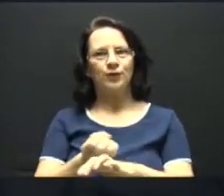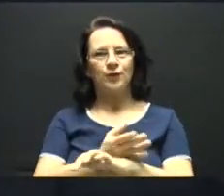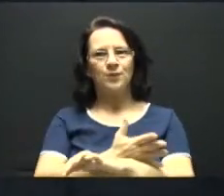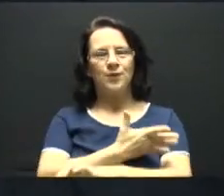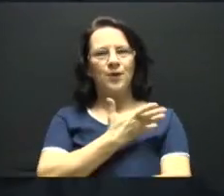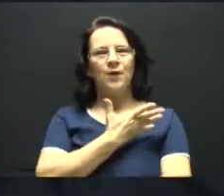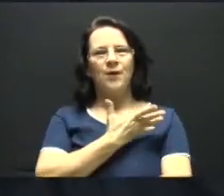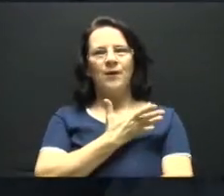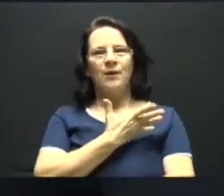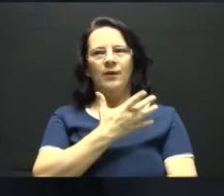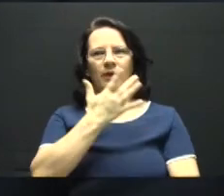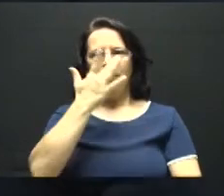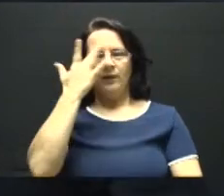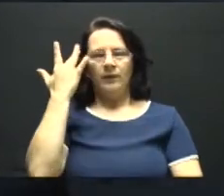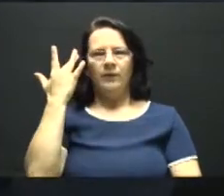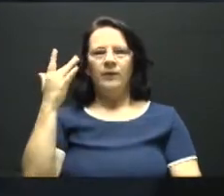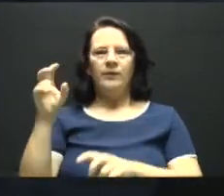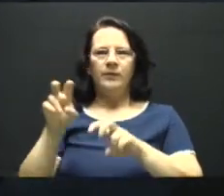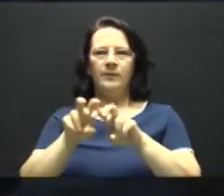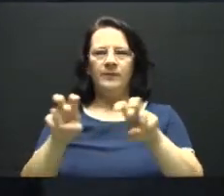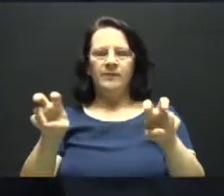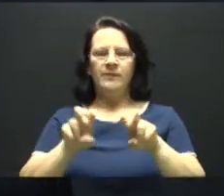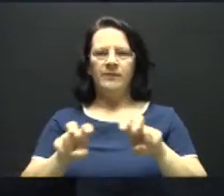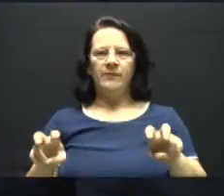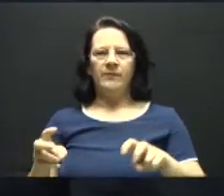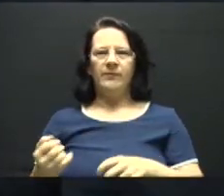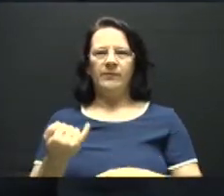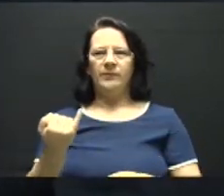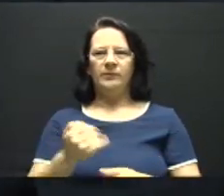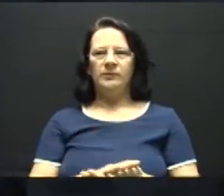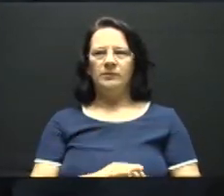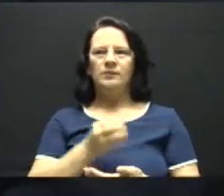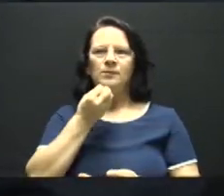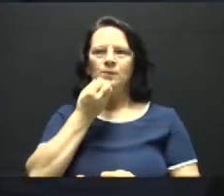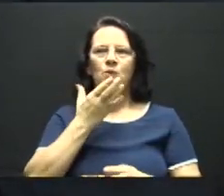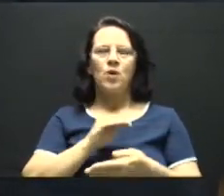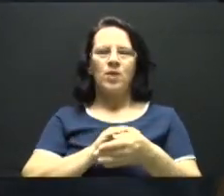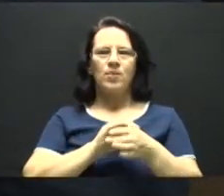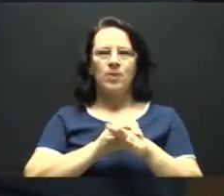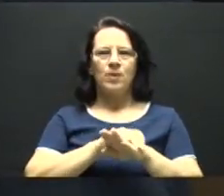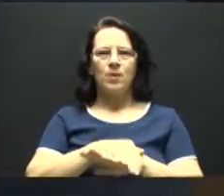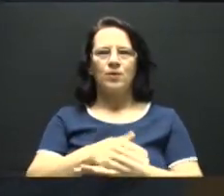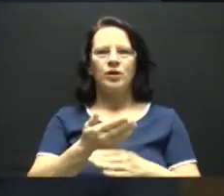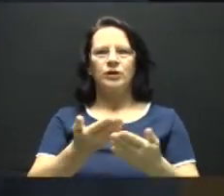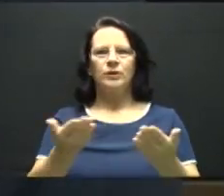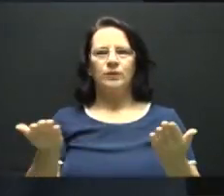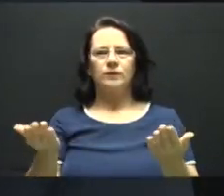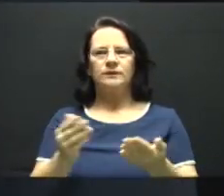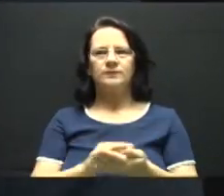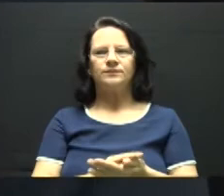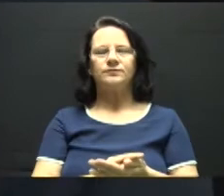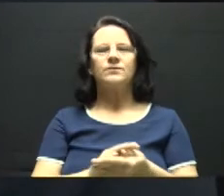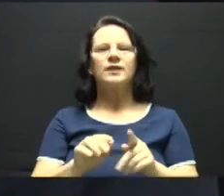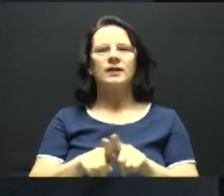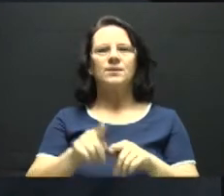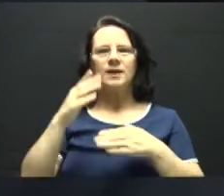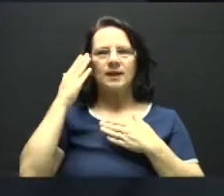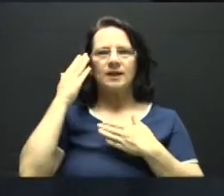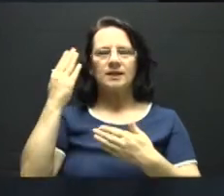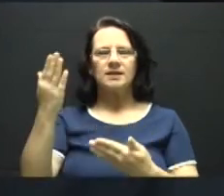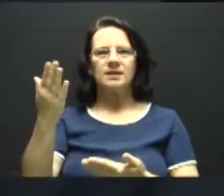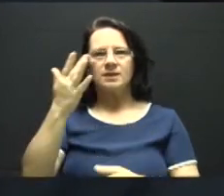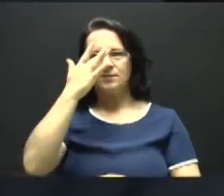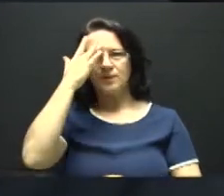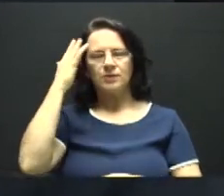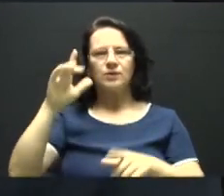casa cheia e vários testemunhos tão importante boa noite boa noite michael gostaria de também agradecer a todos aqueles que